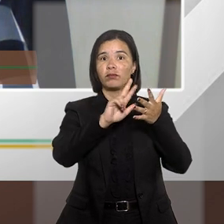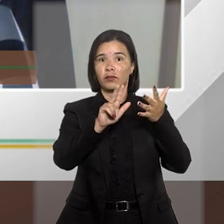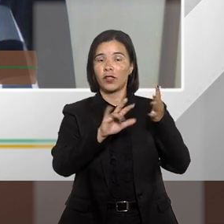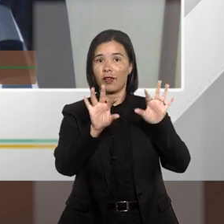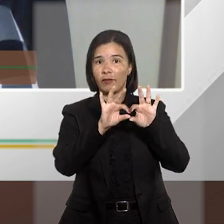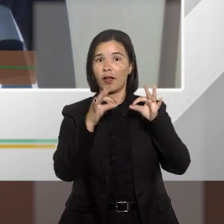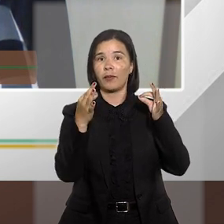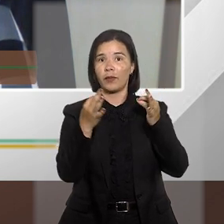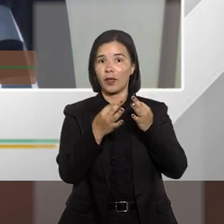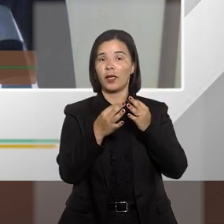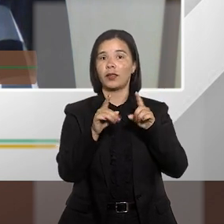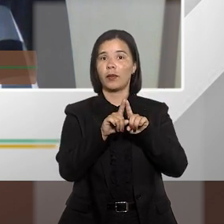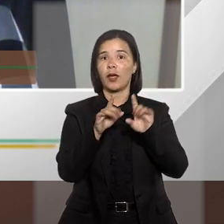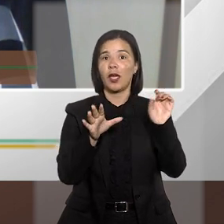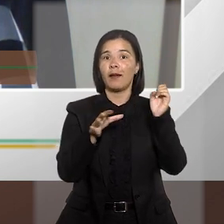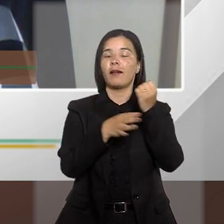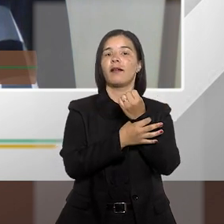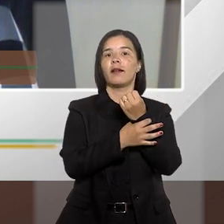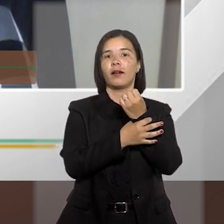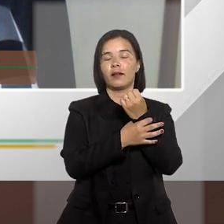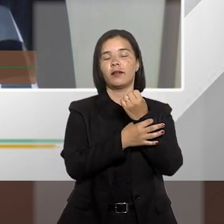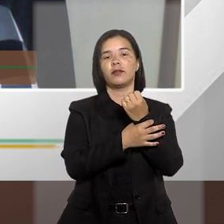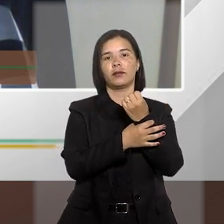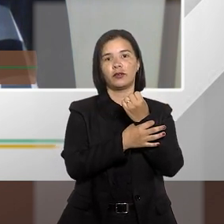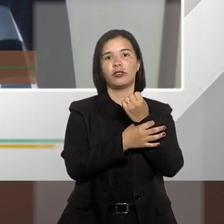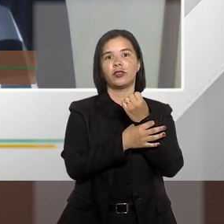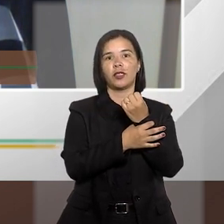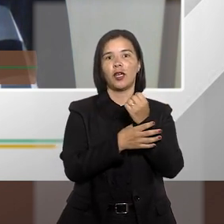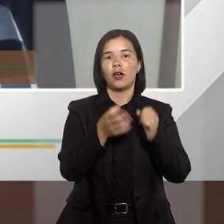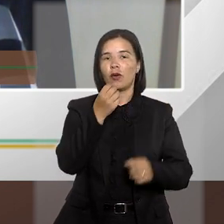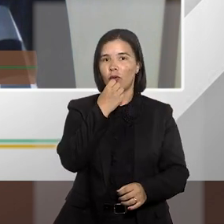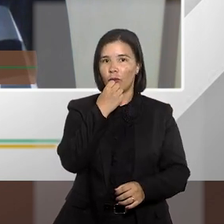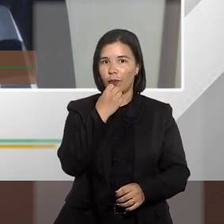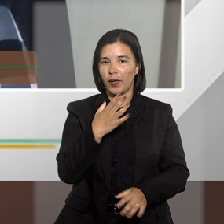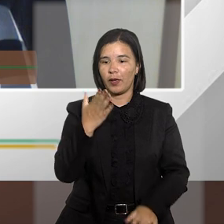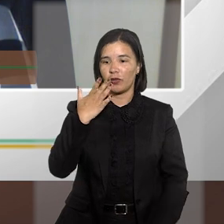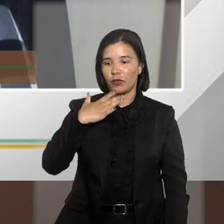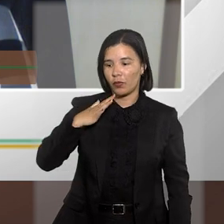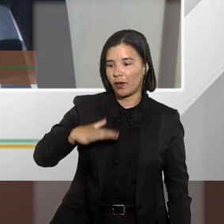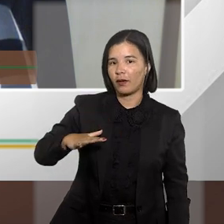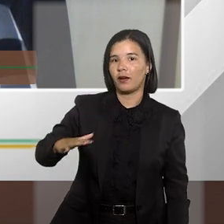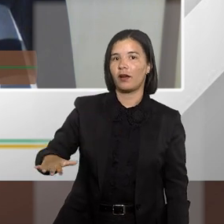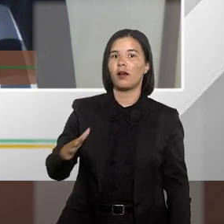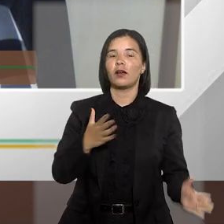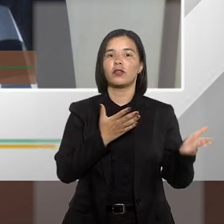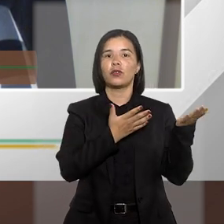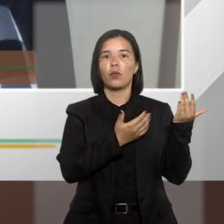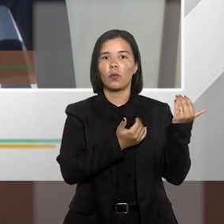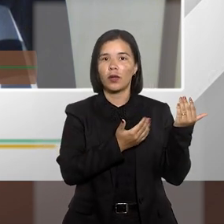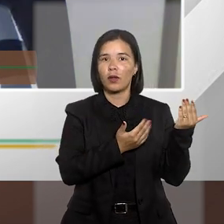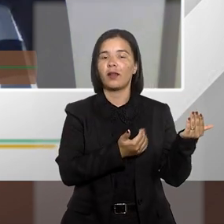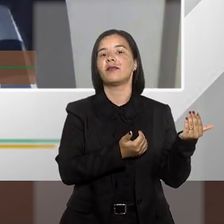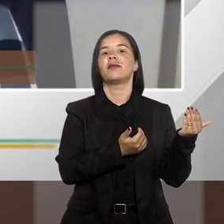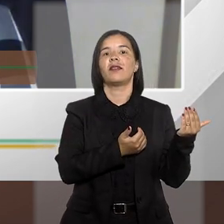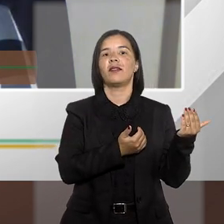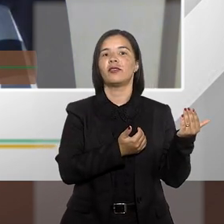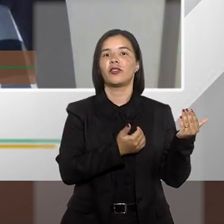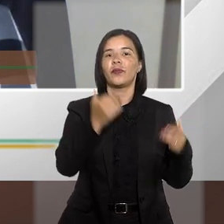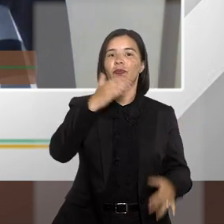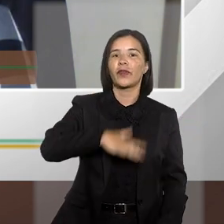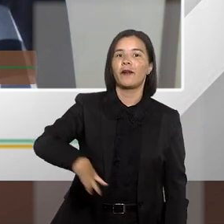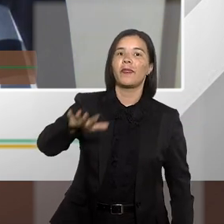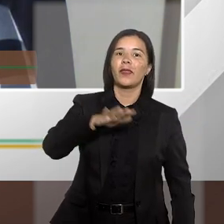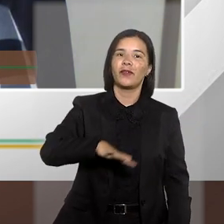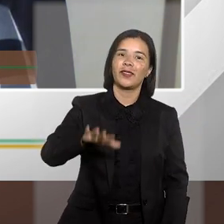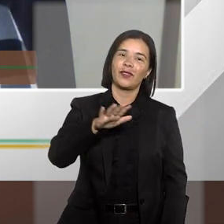família. Você garante o bem-estar de uma criança e um adolescente estar em um espaço,